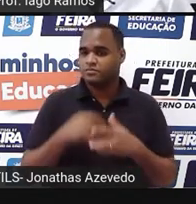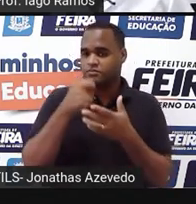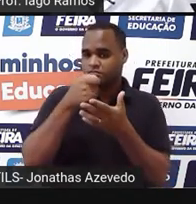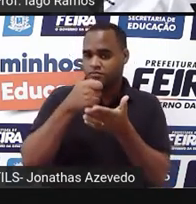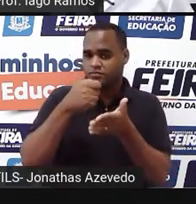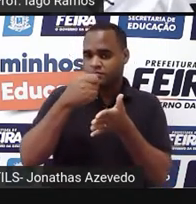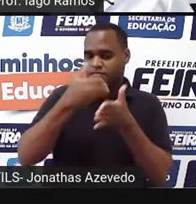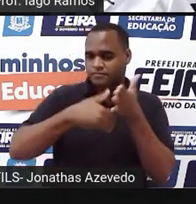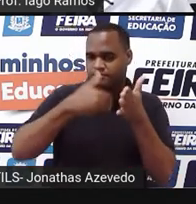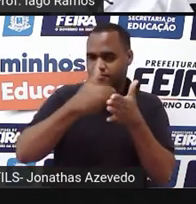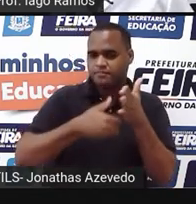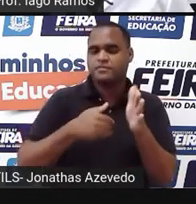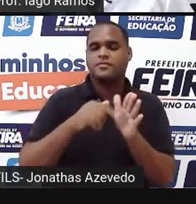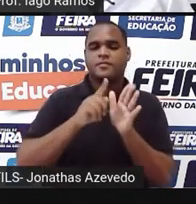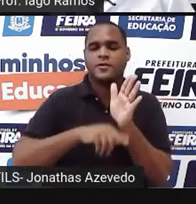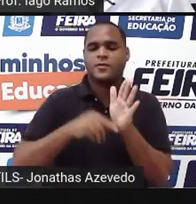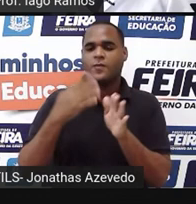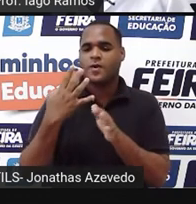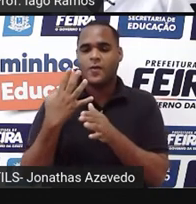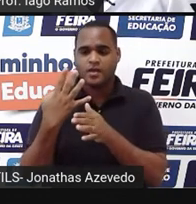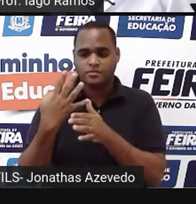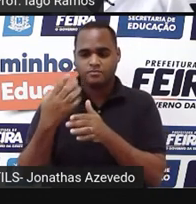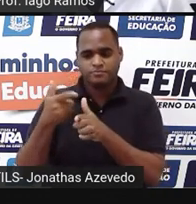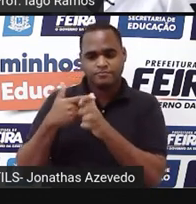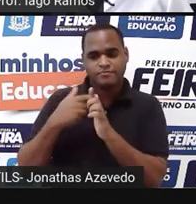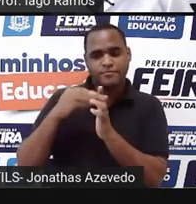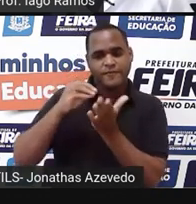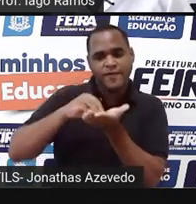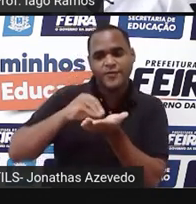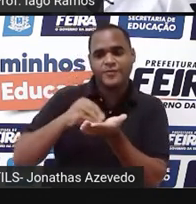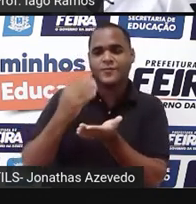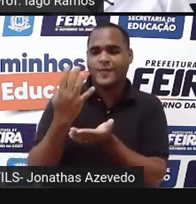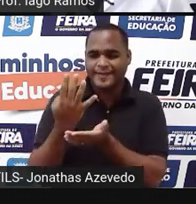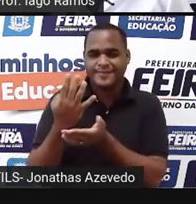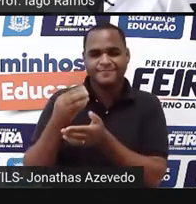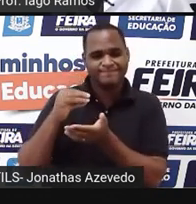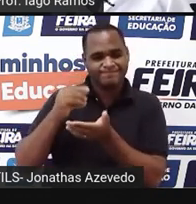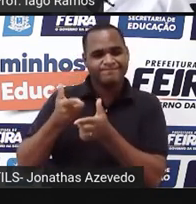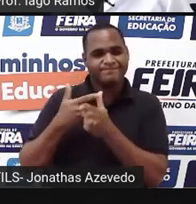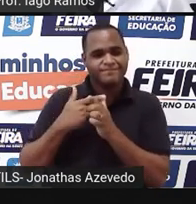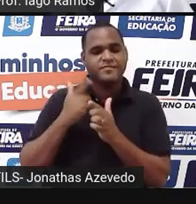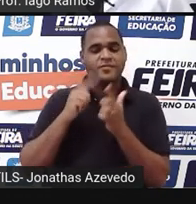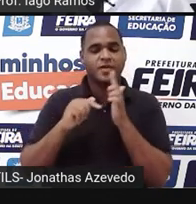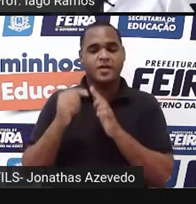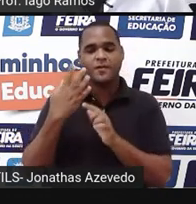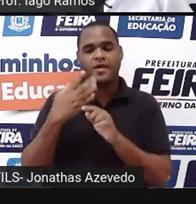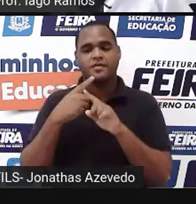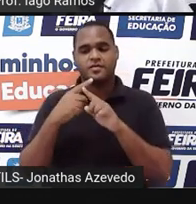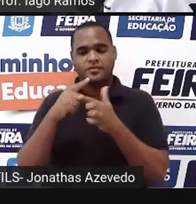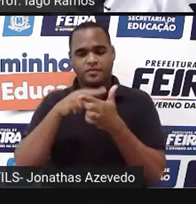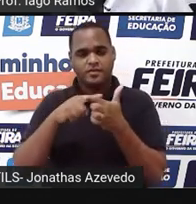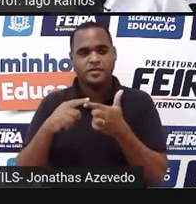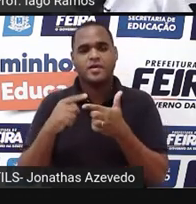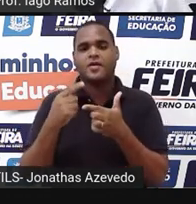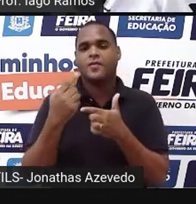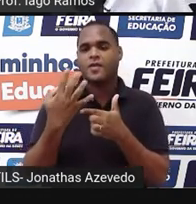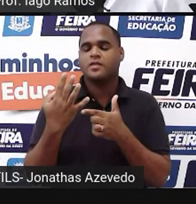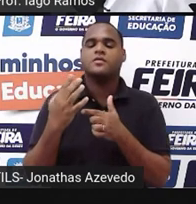4 e você tem 8, né? Você paga a dívida, ele sobra 4, é positivo. 4 dividido por 4 dá 1.